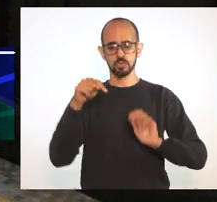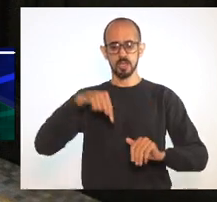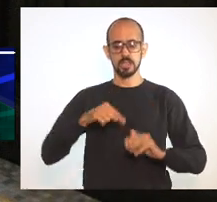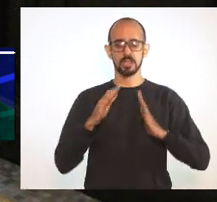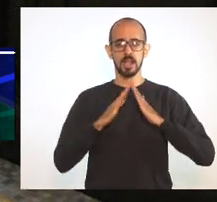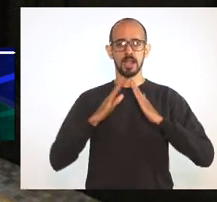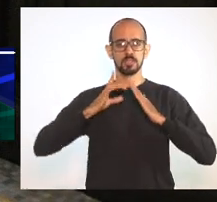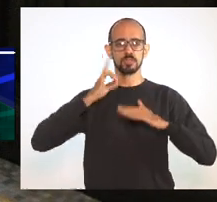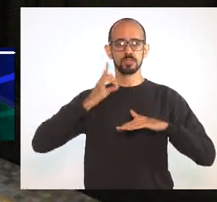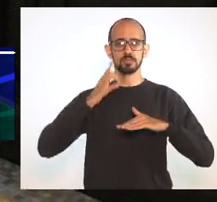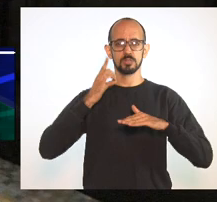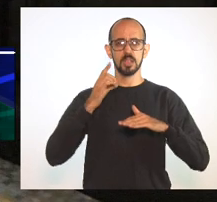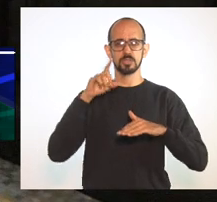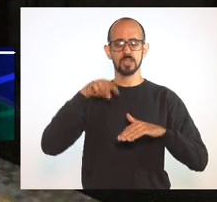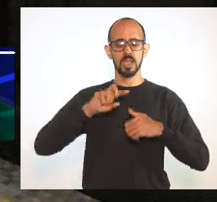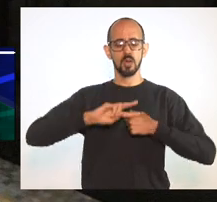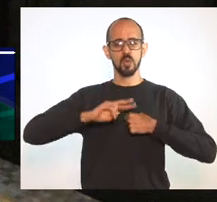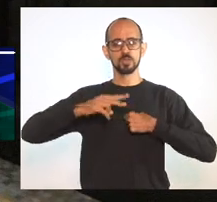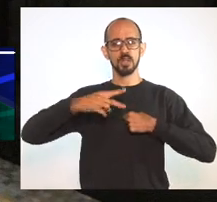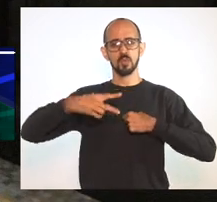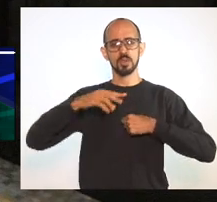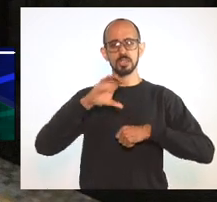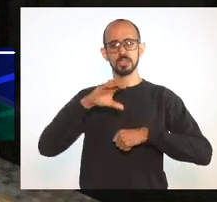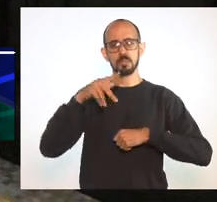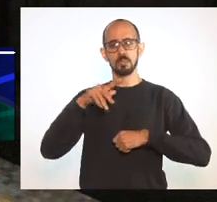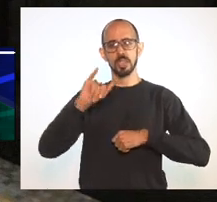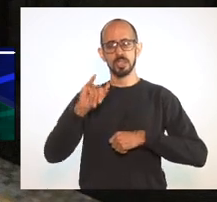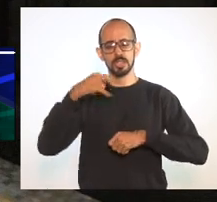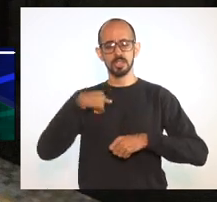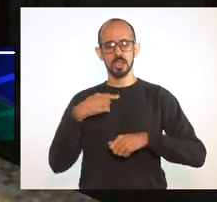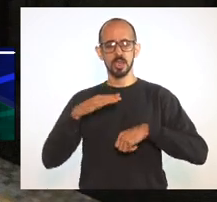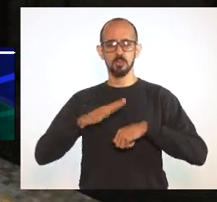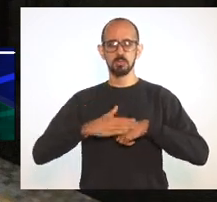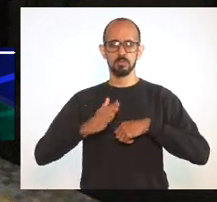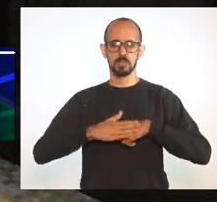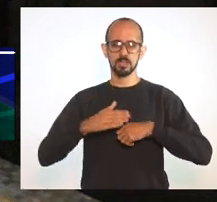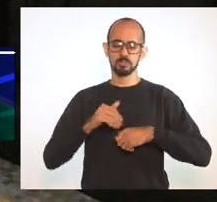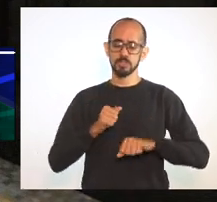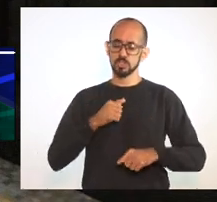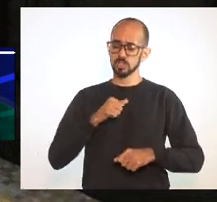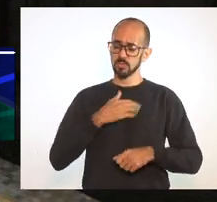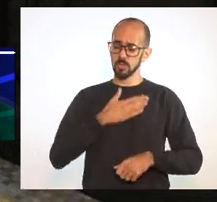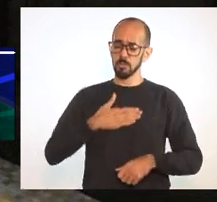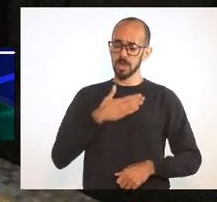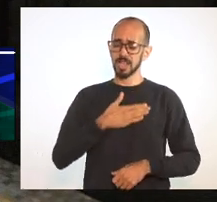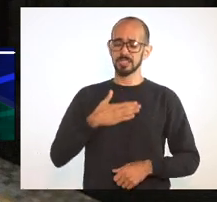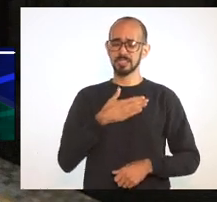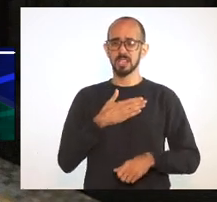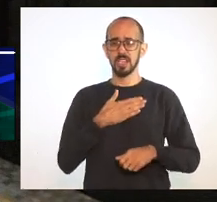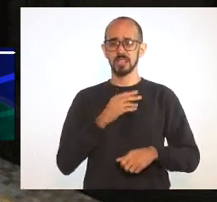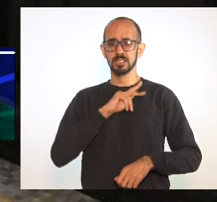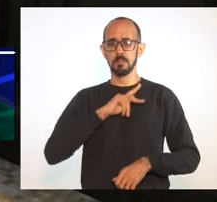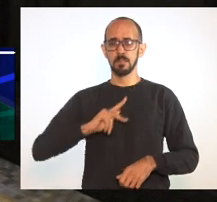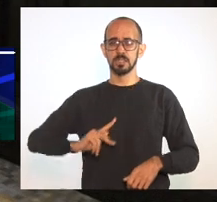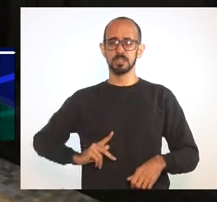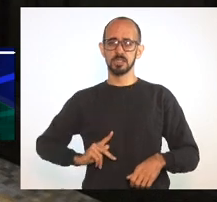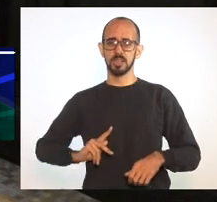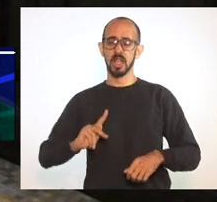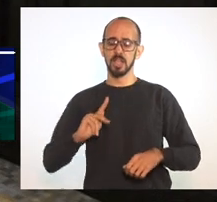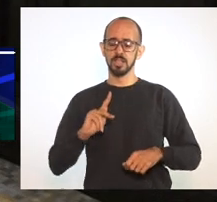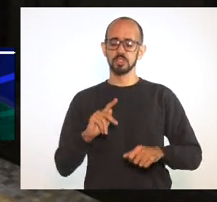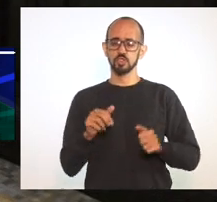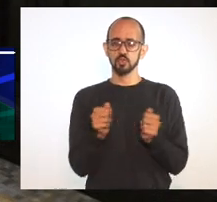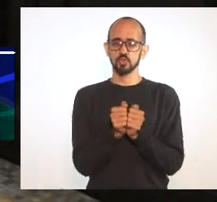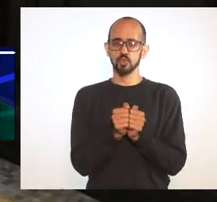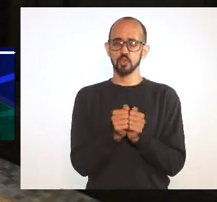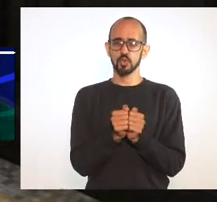que é resultado dessa CPI que eu tive o prazer de presidir com a relatoria